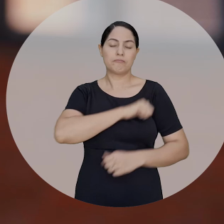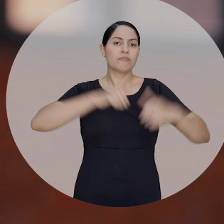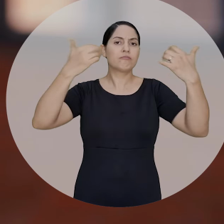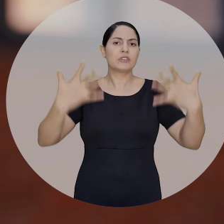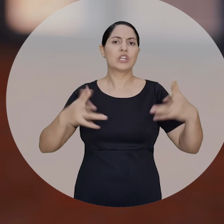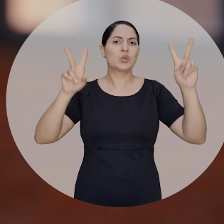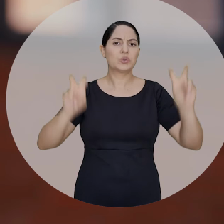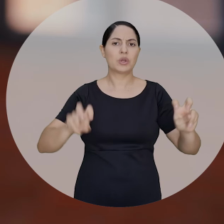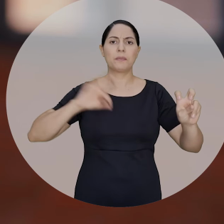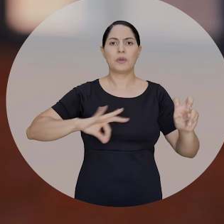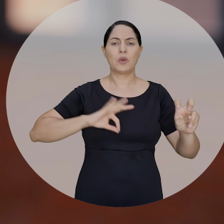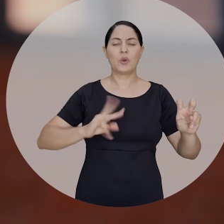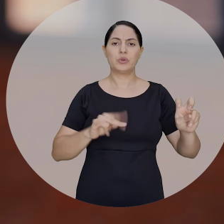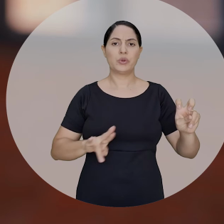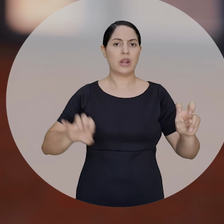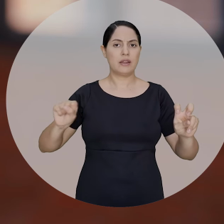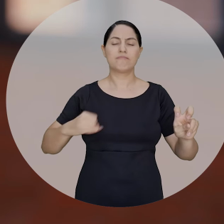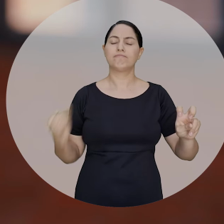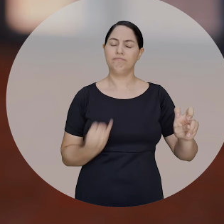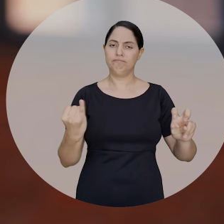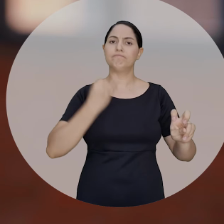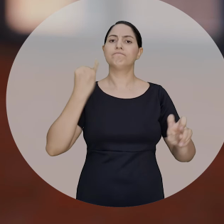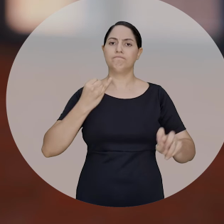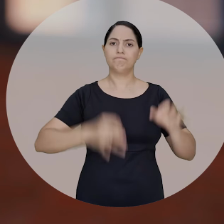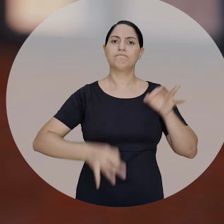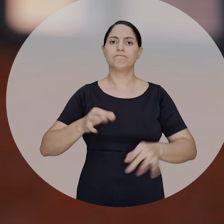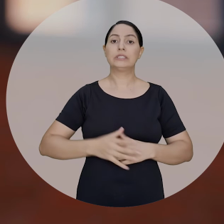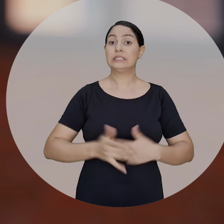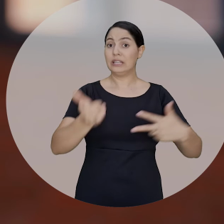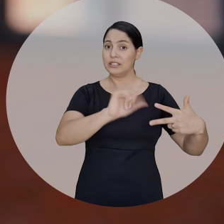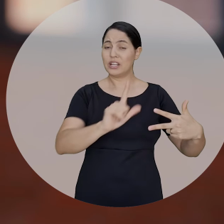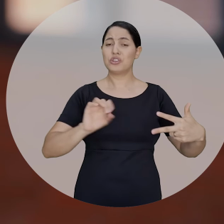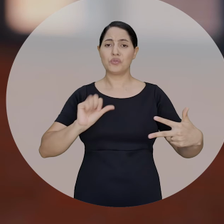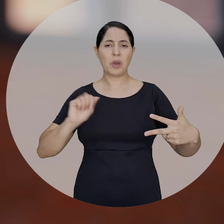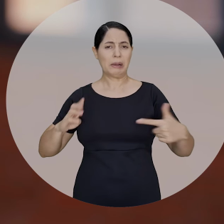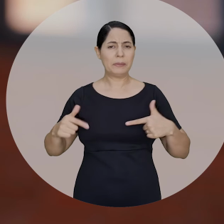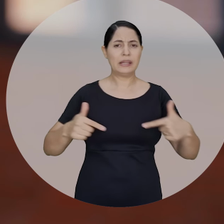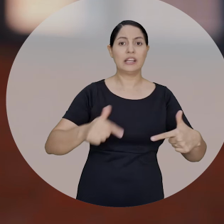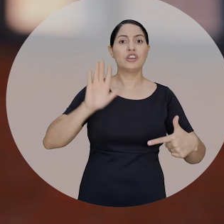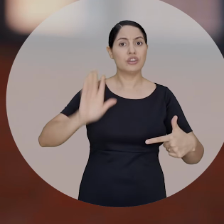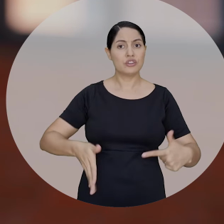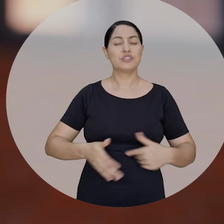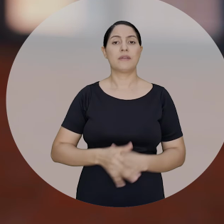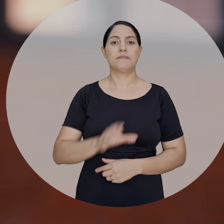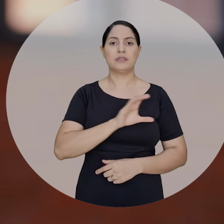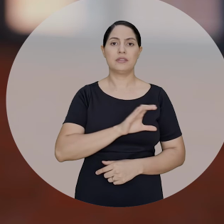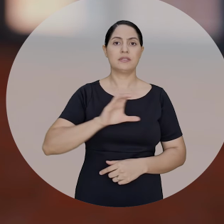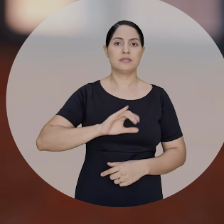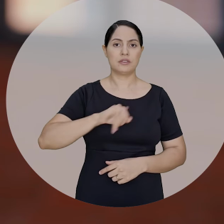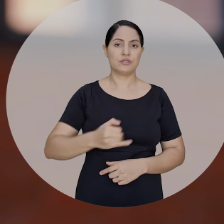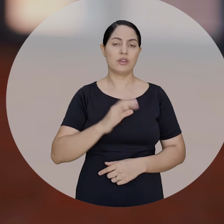da advocacia. Com a atuação firme da OAB Nacional no Legislativo, o projeto já foi aprovado pela Comissão de